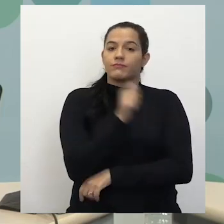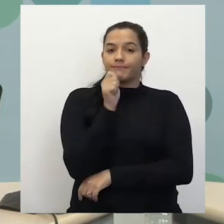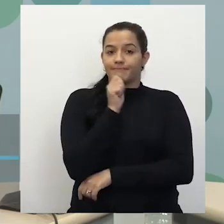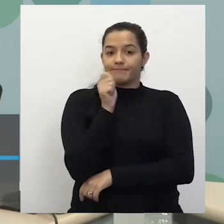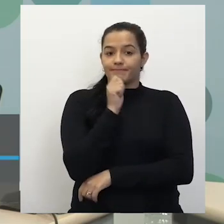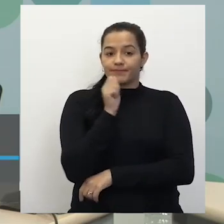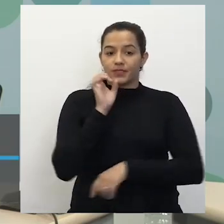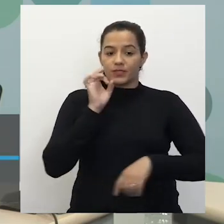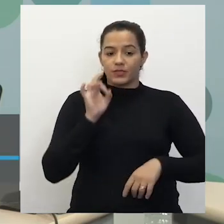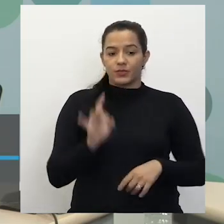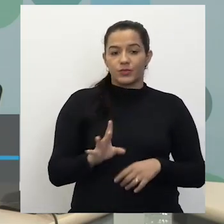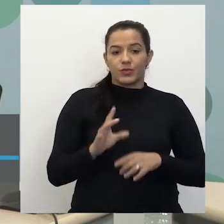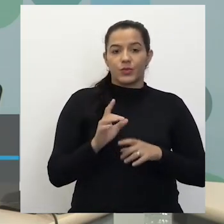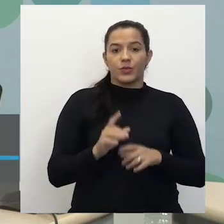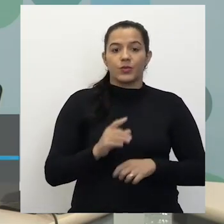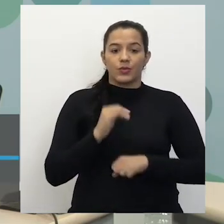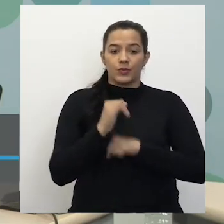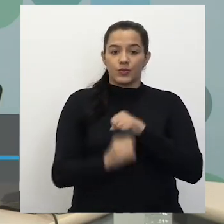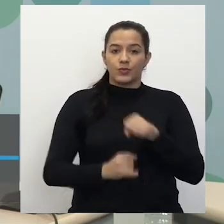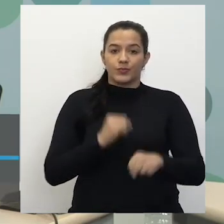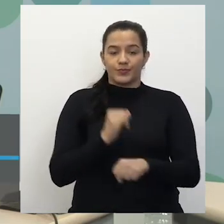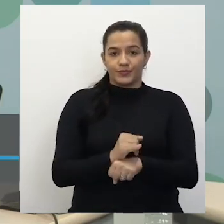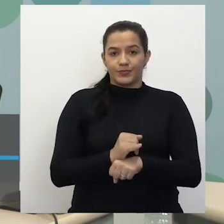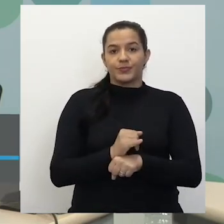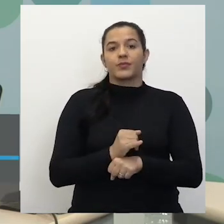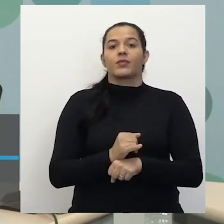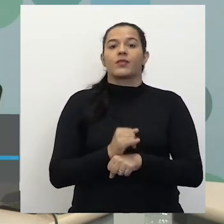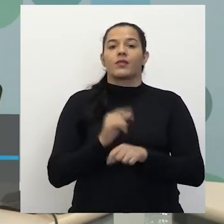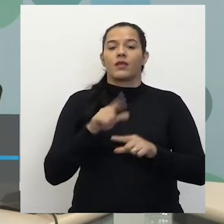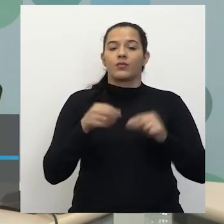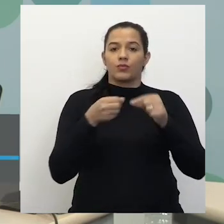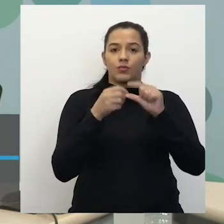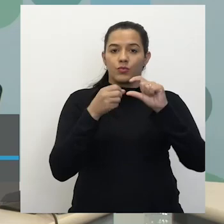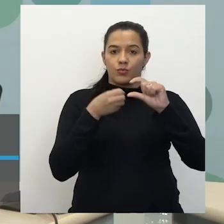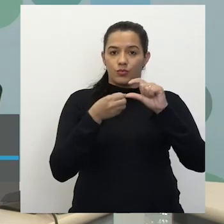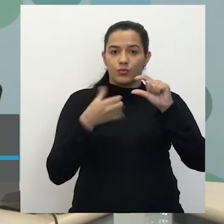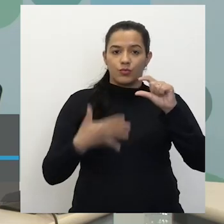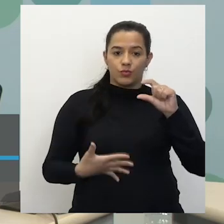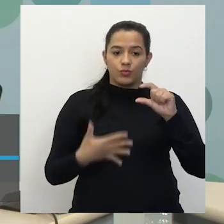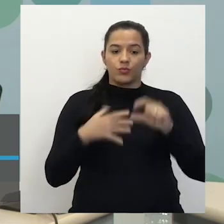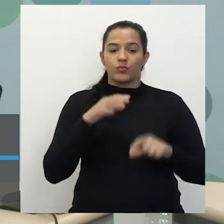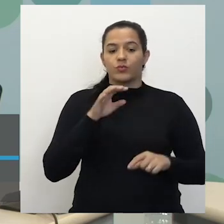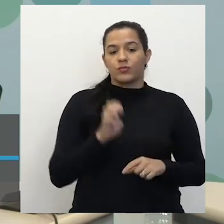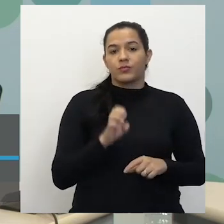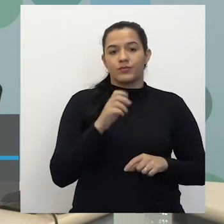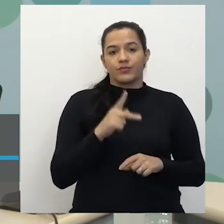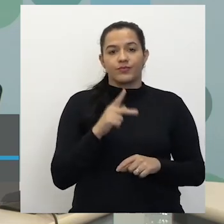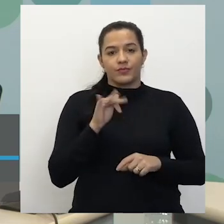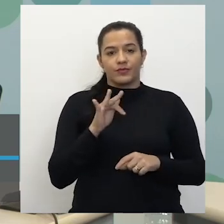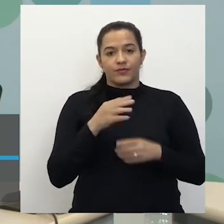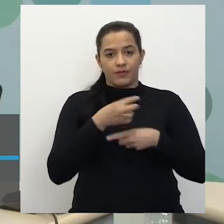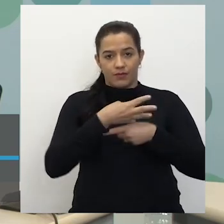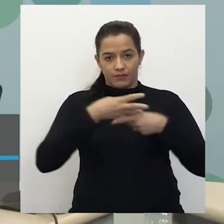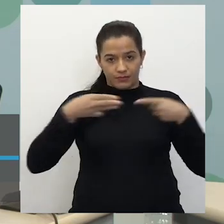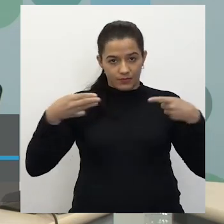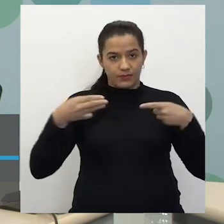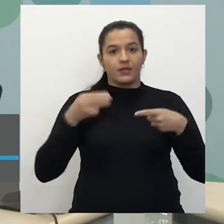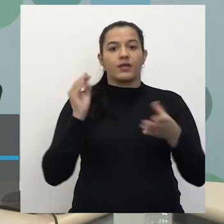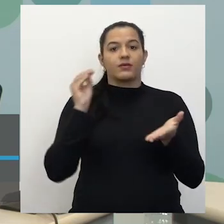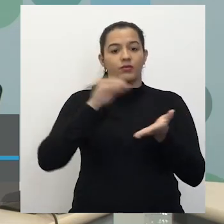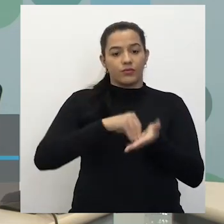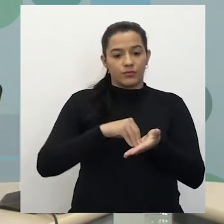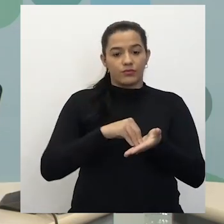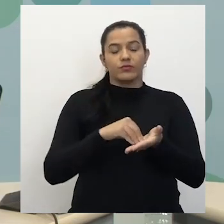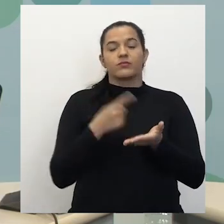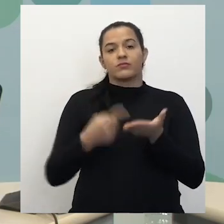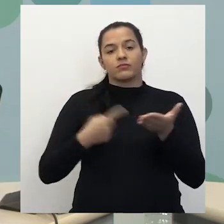só colocar lá no Google EFAP, Caderno do Aluno, volume 3, a parte em que está a língua portuguesa do nono ano é o volume 1